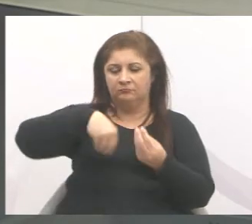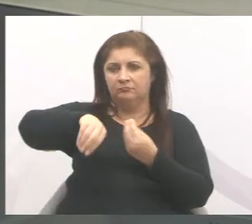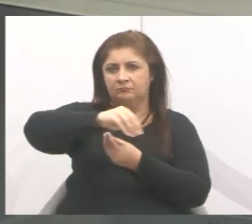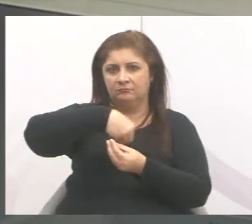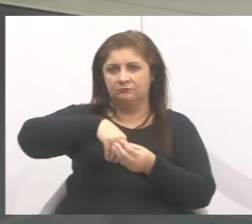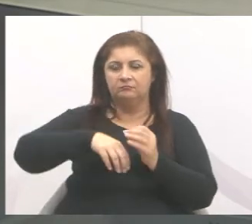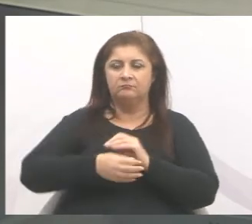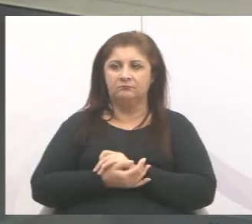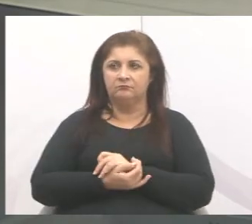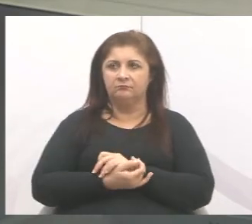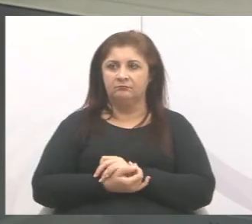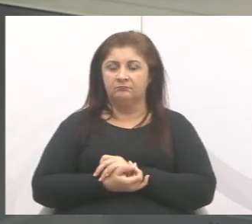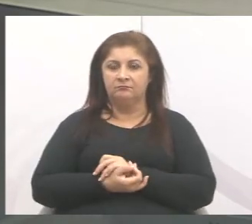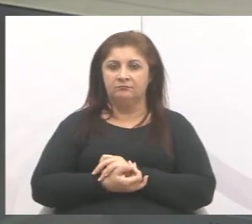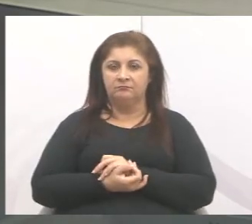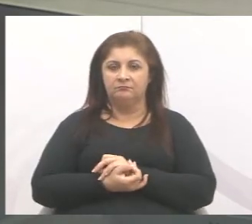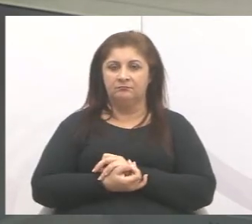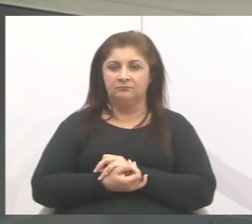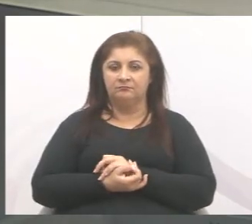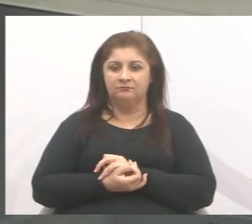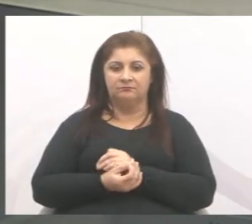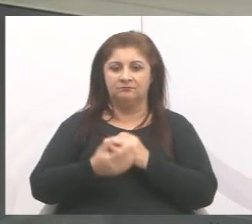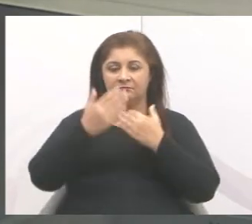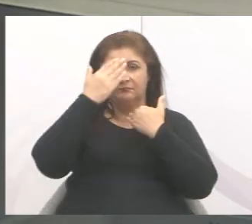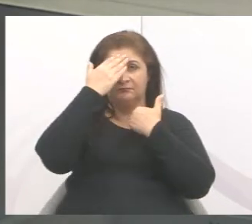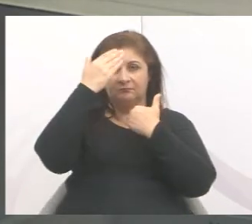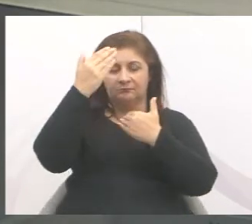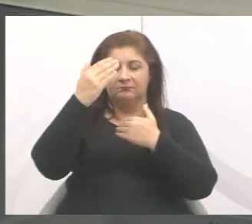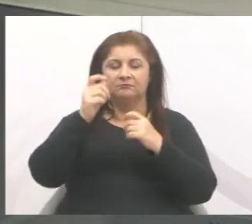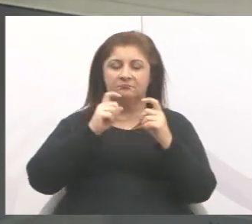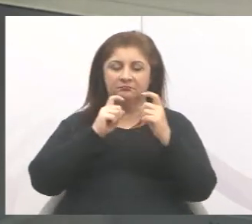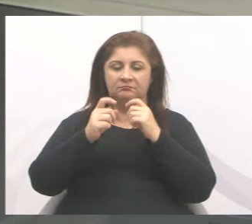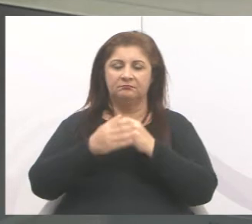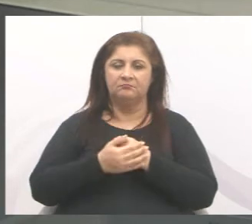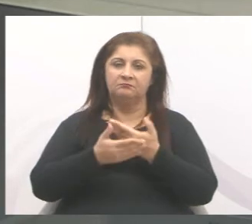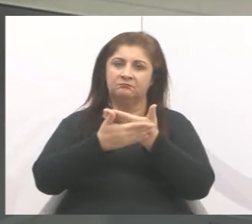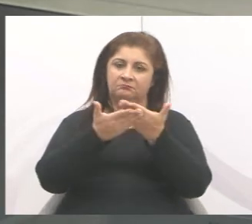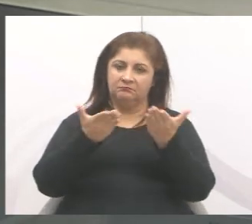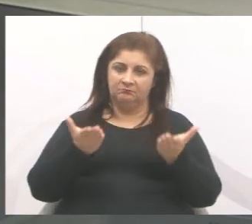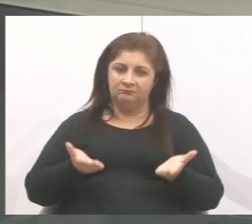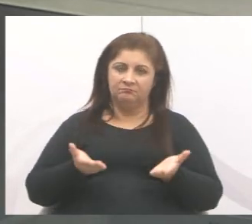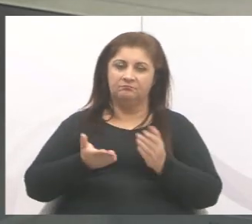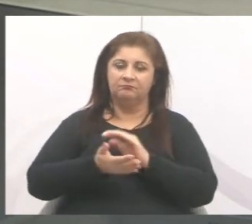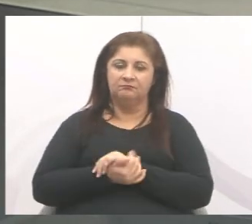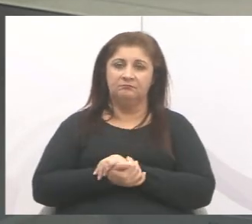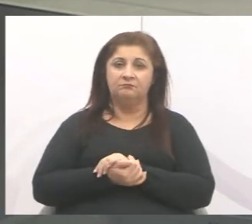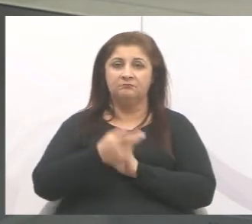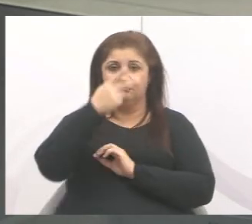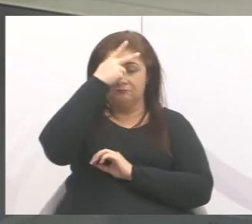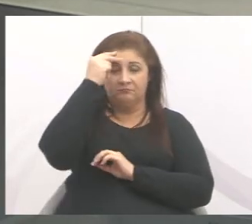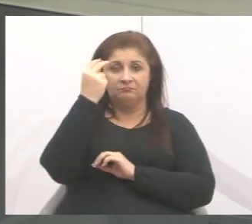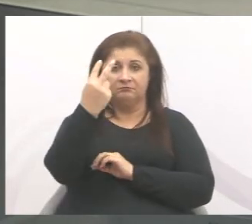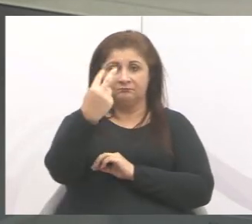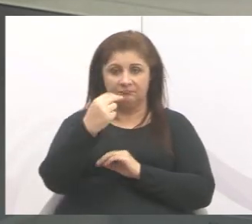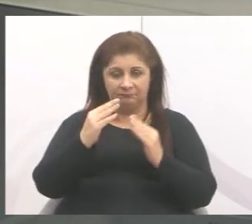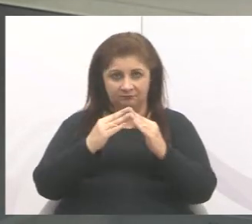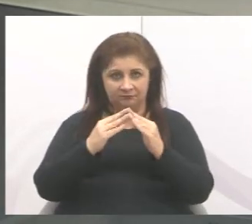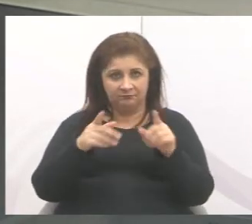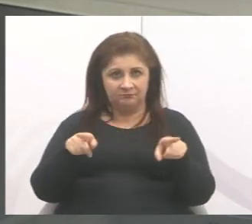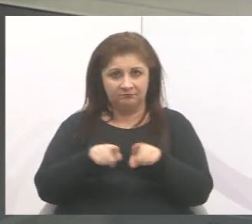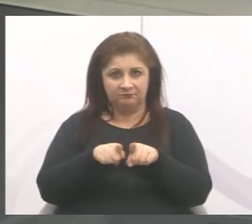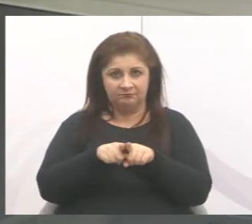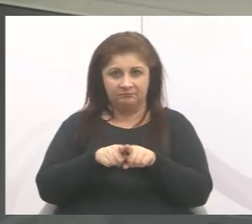Poço. Quero mais agradecer essa audiência pública, agradecer vocês presentes, quem está assistindo em casa também. Estamos aí